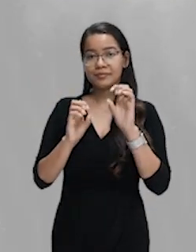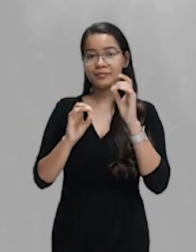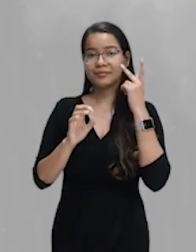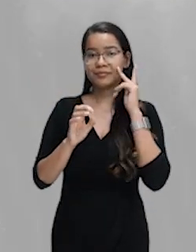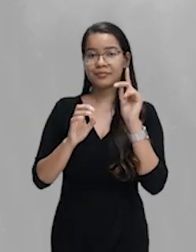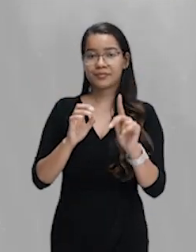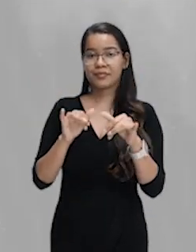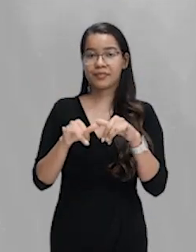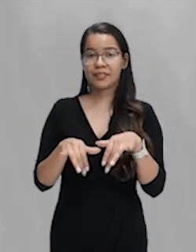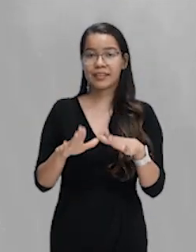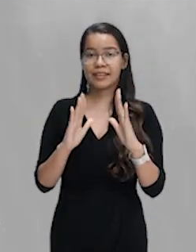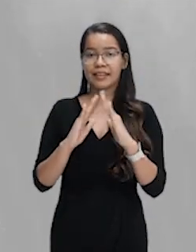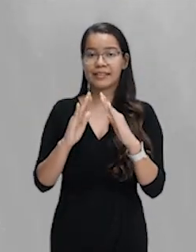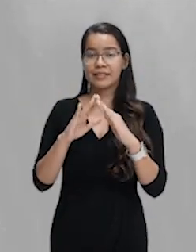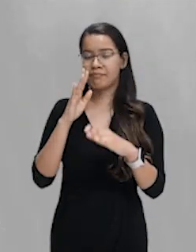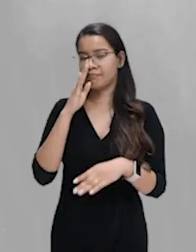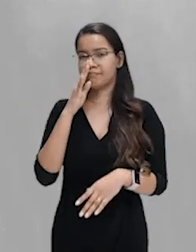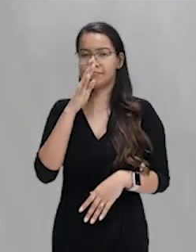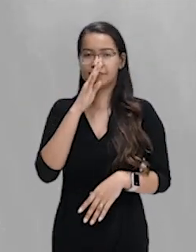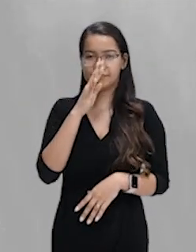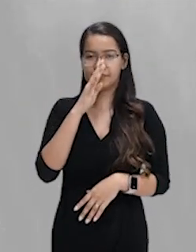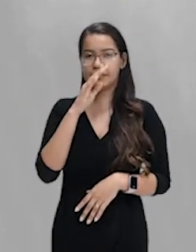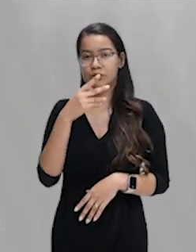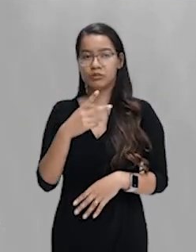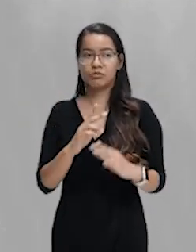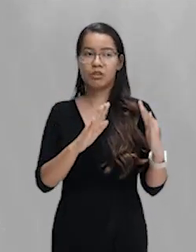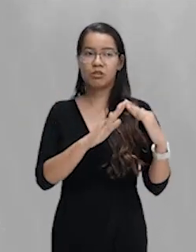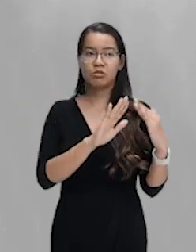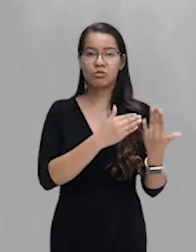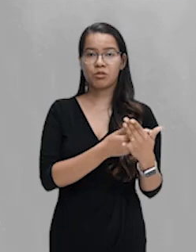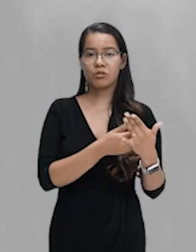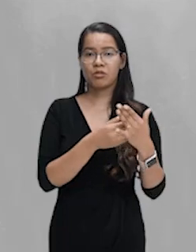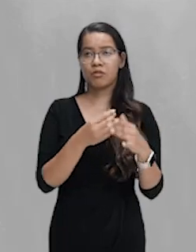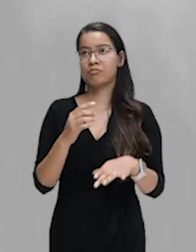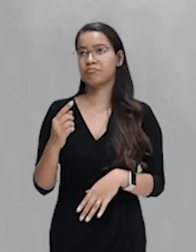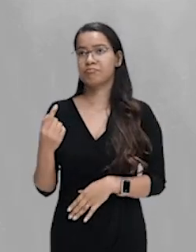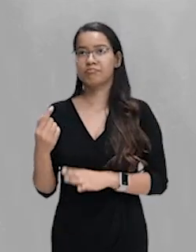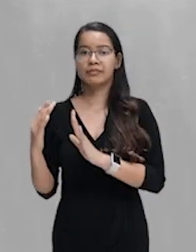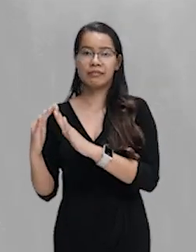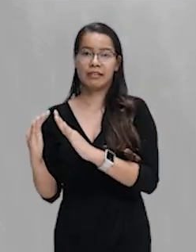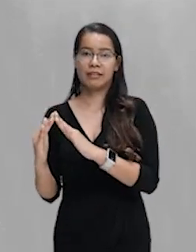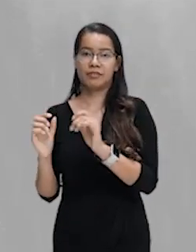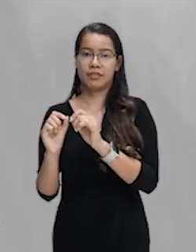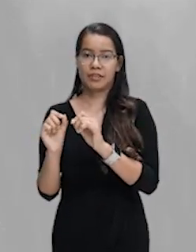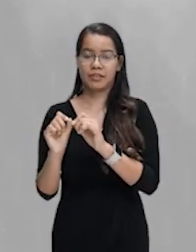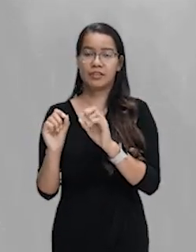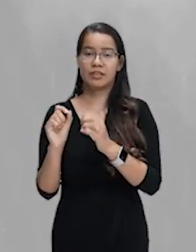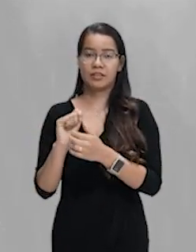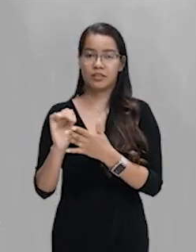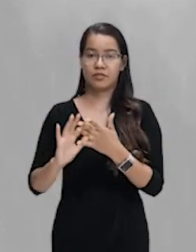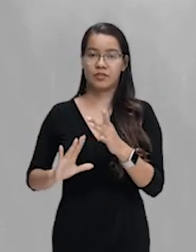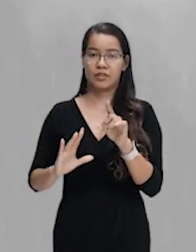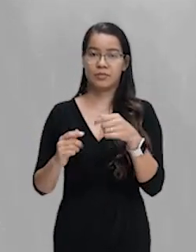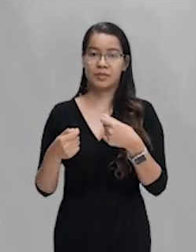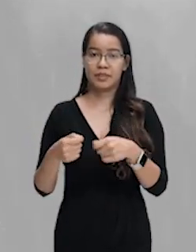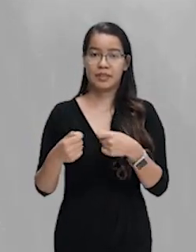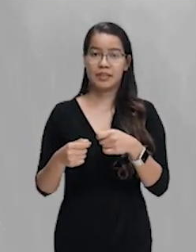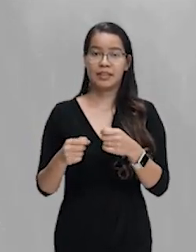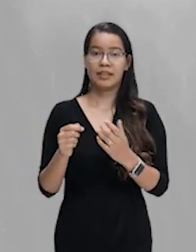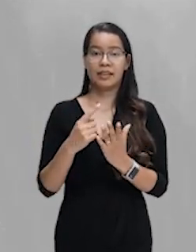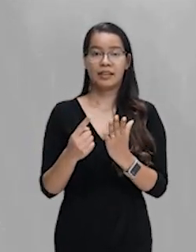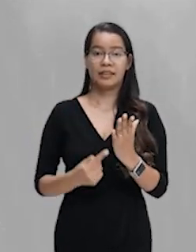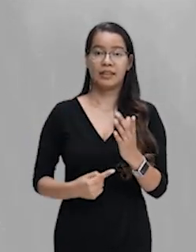casa acompanhando, um dia na escola, um dia em casa, fazendo o reforço que você precisa. Caderno, caneta, lápis na